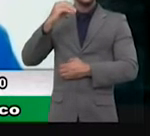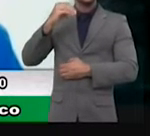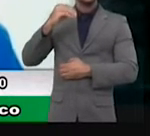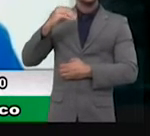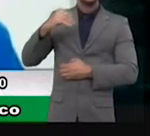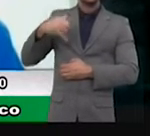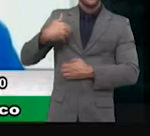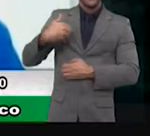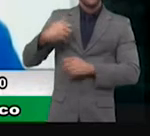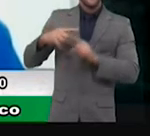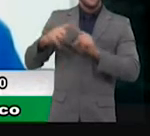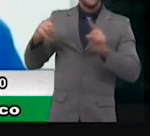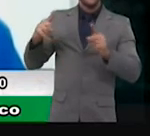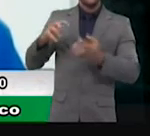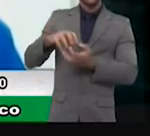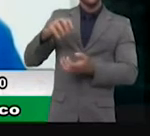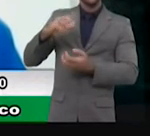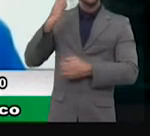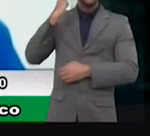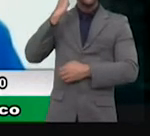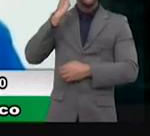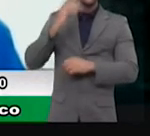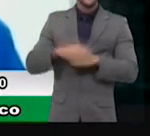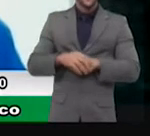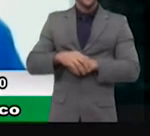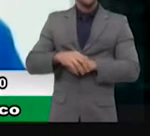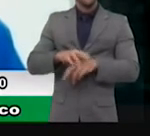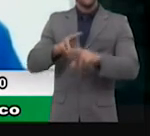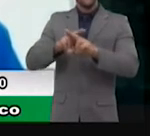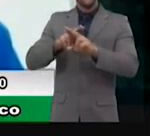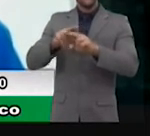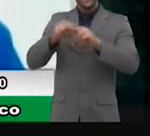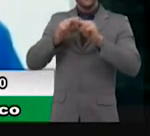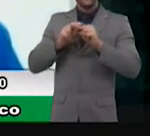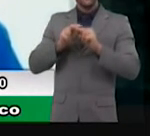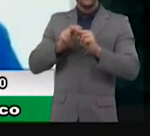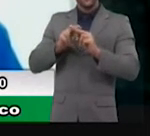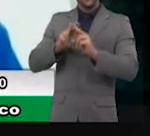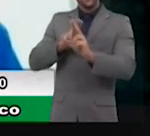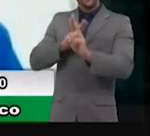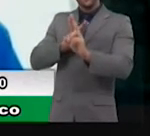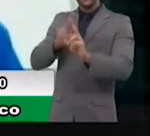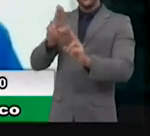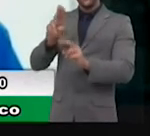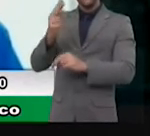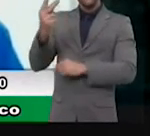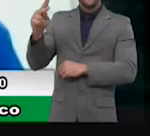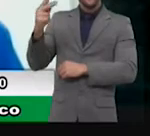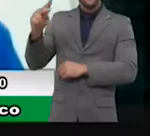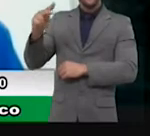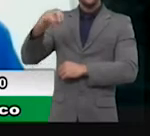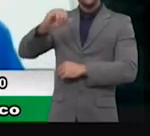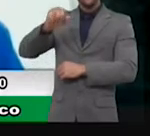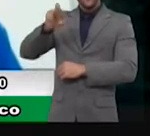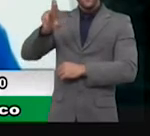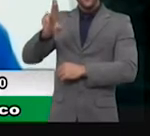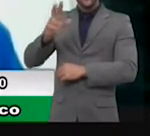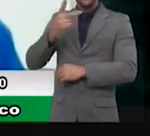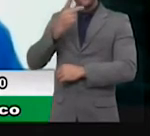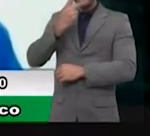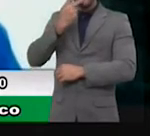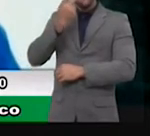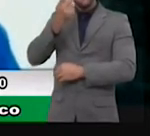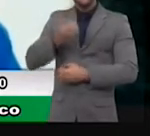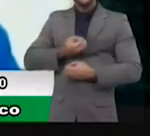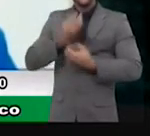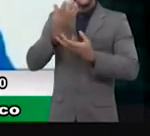idade. E em nome dele, cumprimentar todos os colegas aí, a minha gratidão. Muito